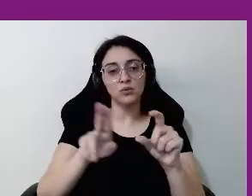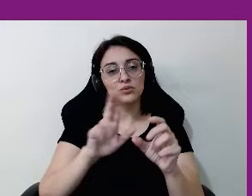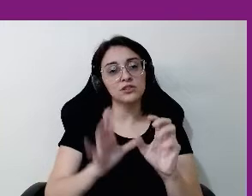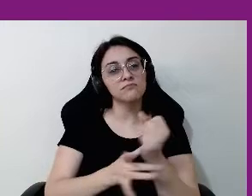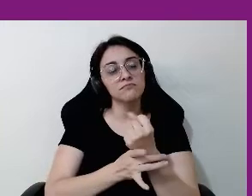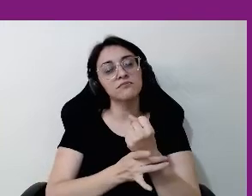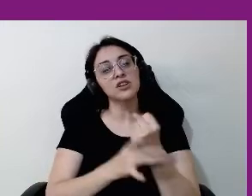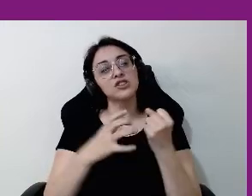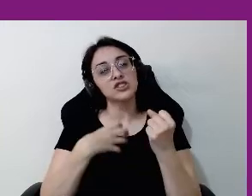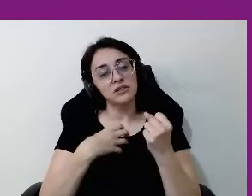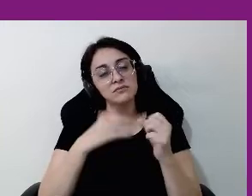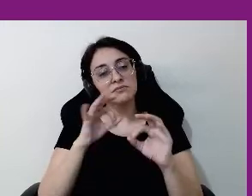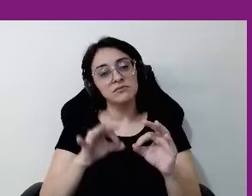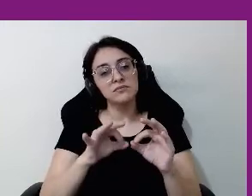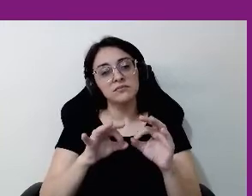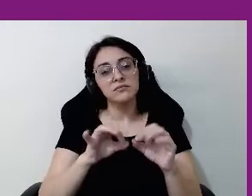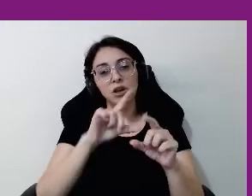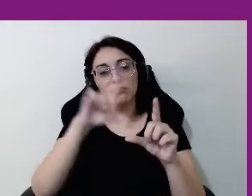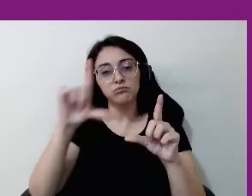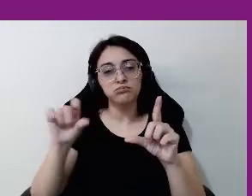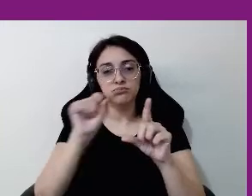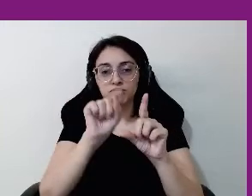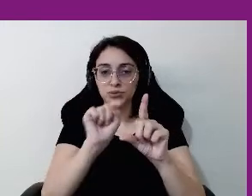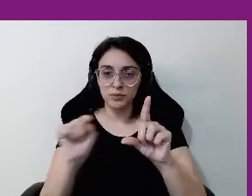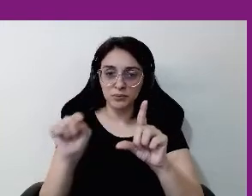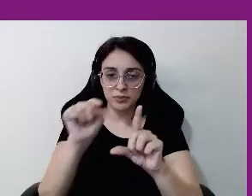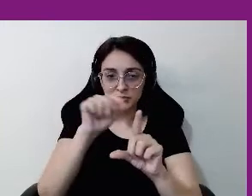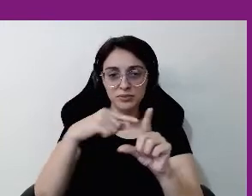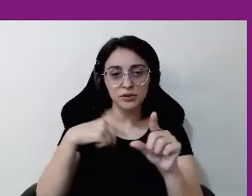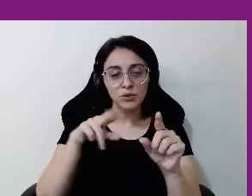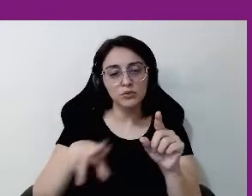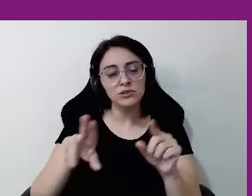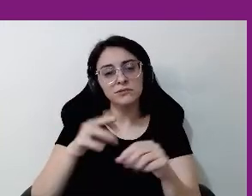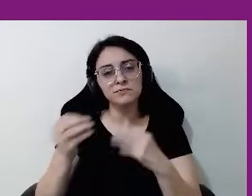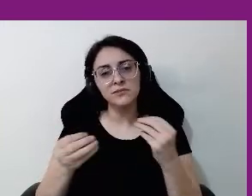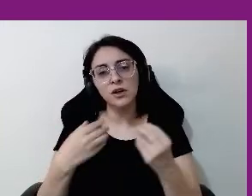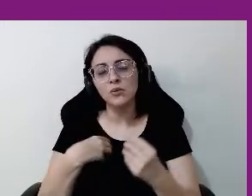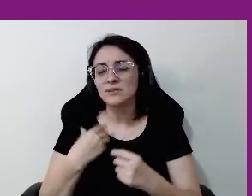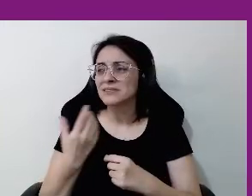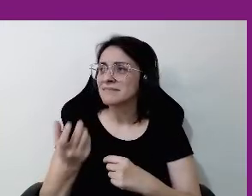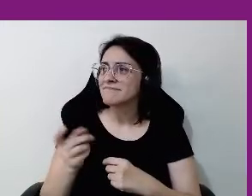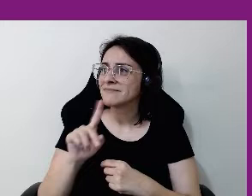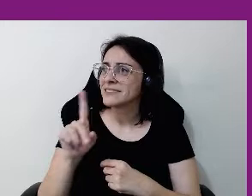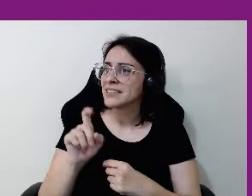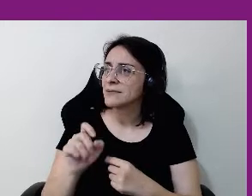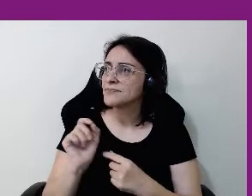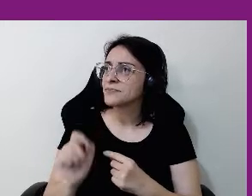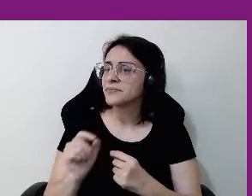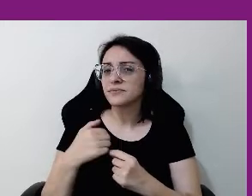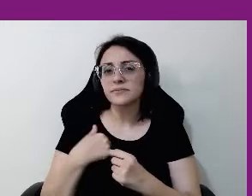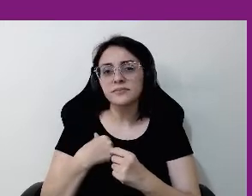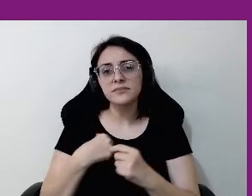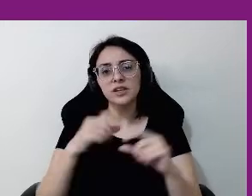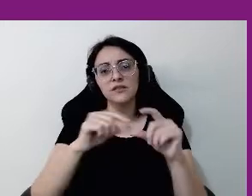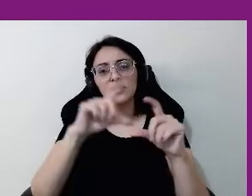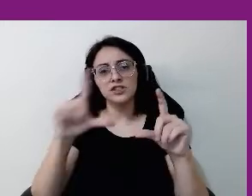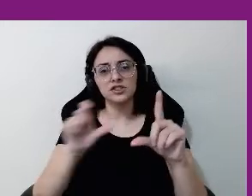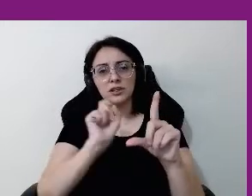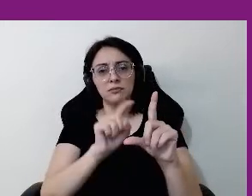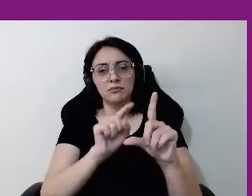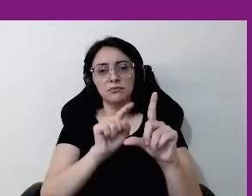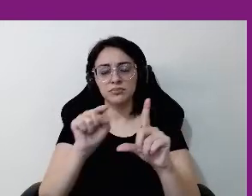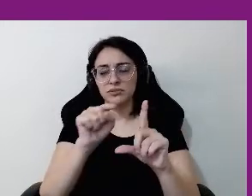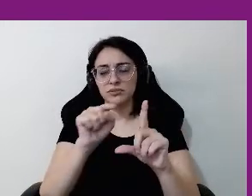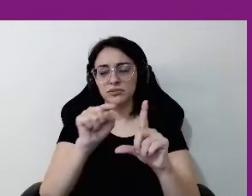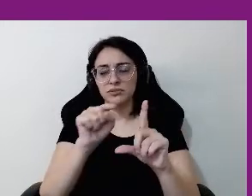e eficiente, usando o sistema automático. Agora, a pergunta é, será que a ventilação automática